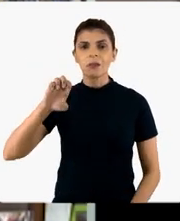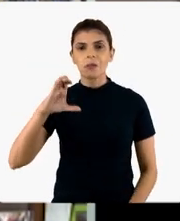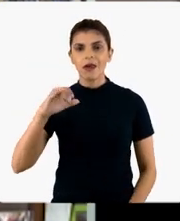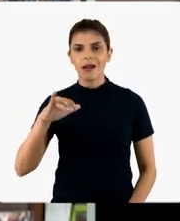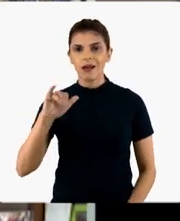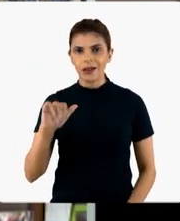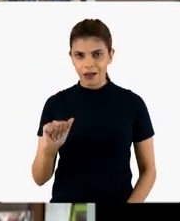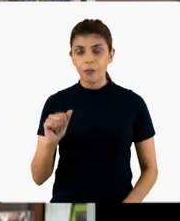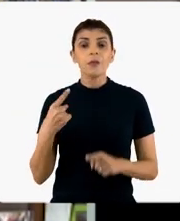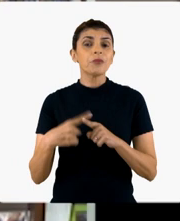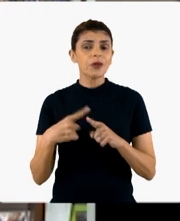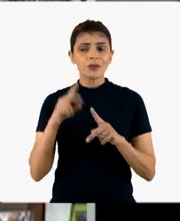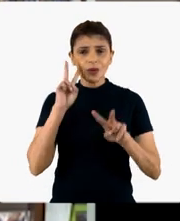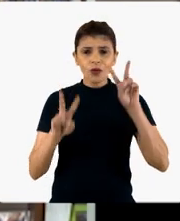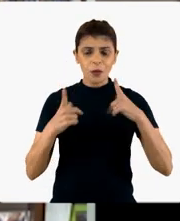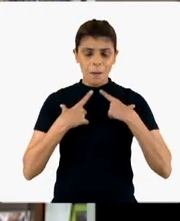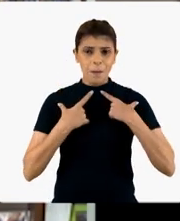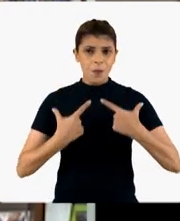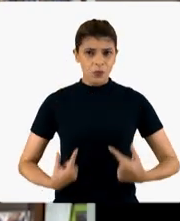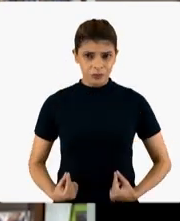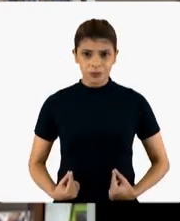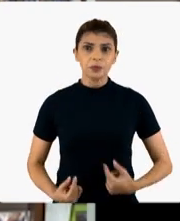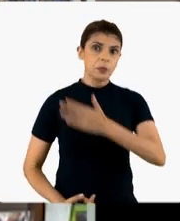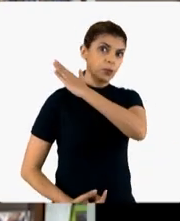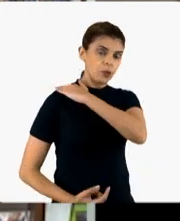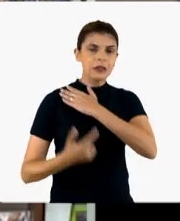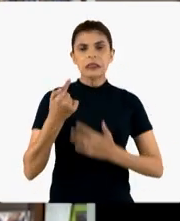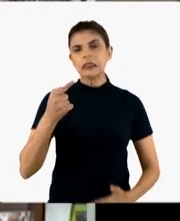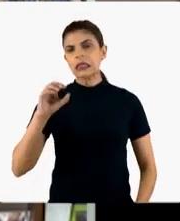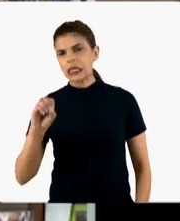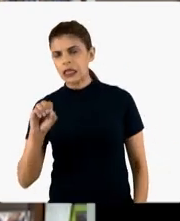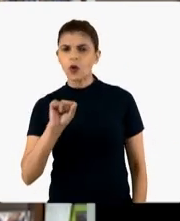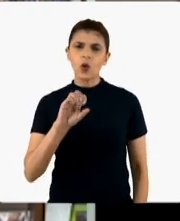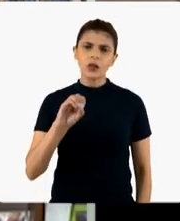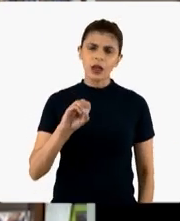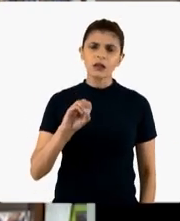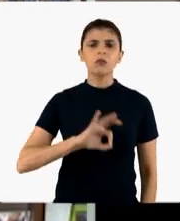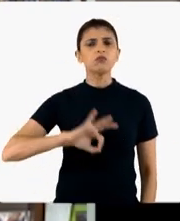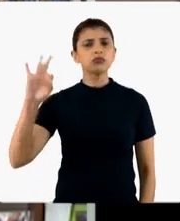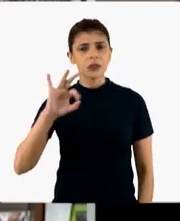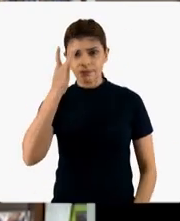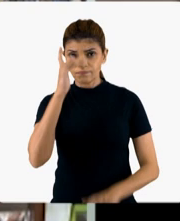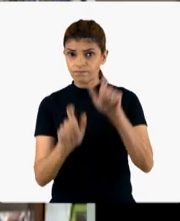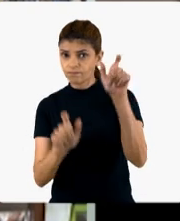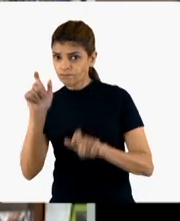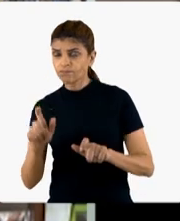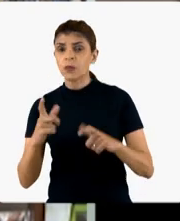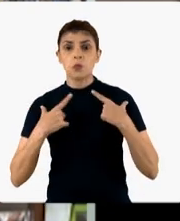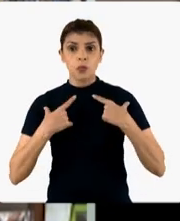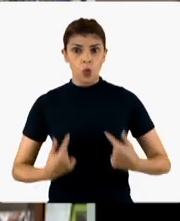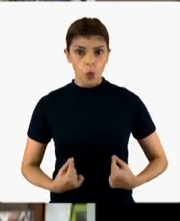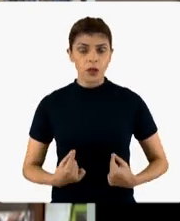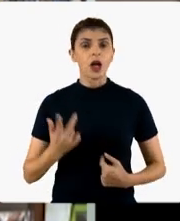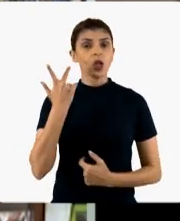o que eu vi da minha série de casos é uma complacência pulmonar, 70, 80% dos casos tem complacência pulmonar